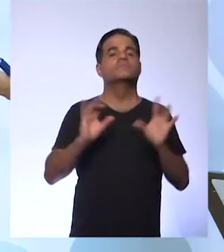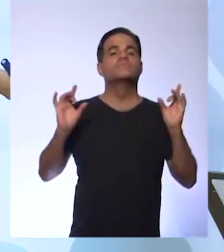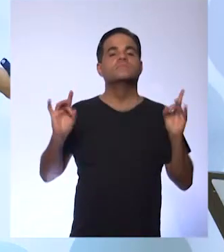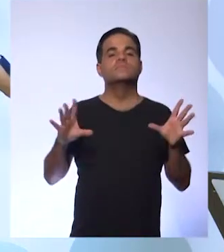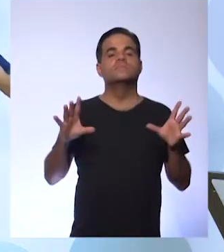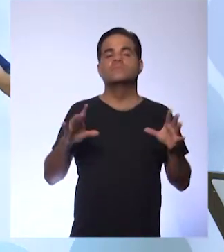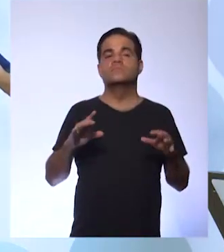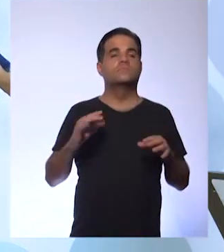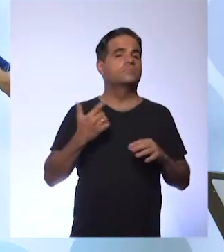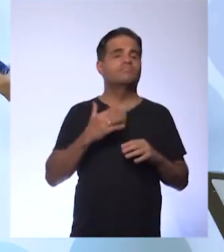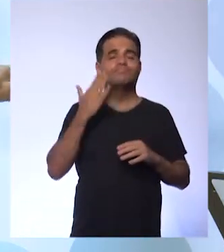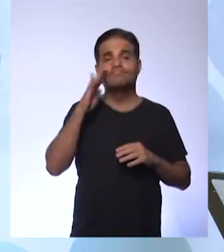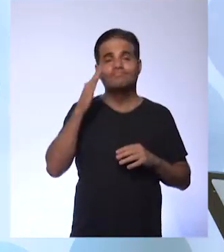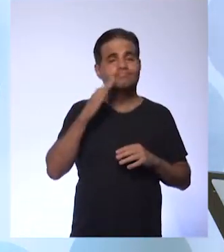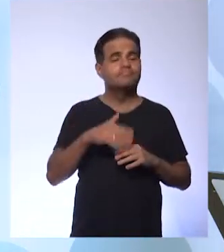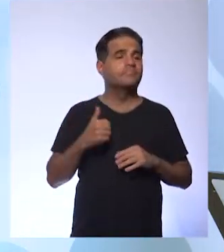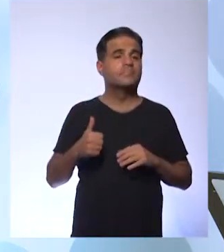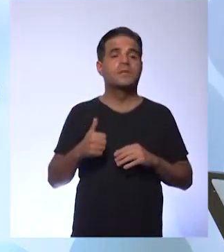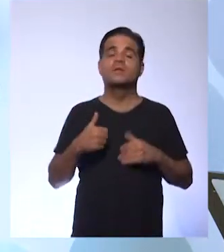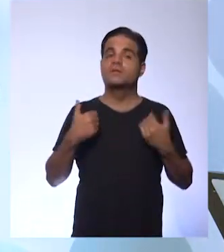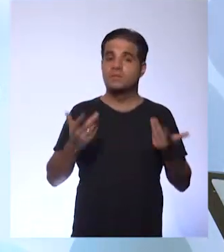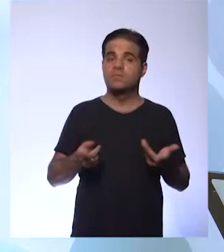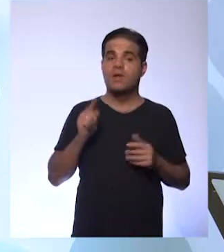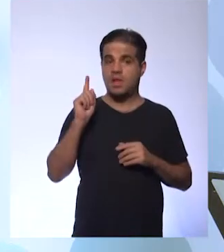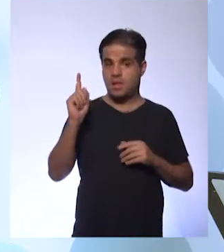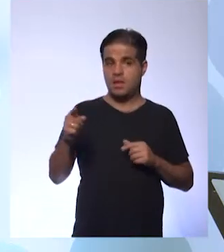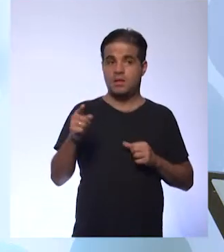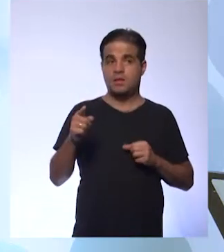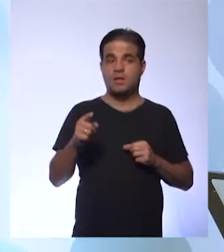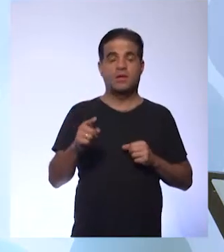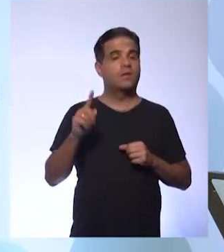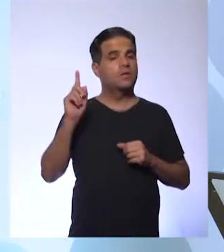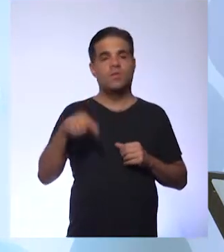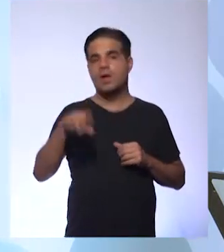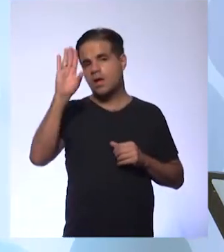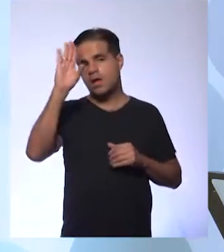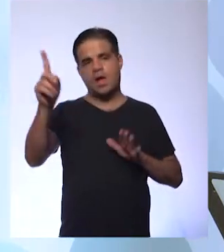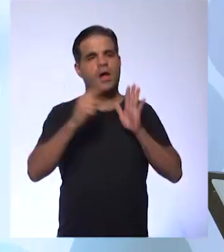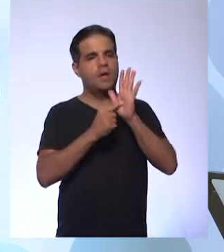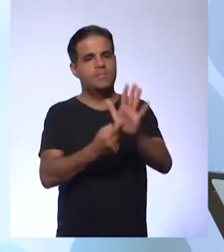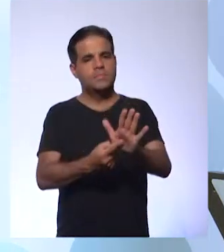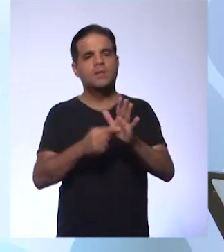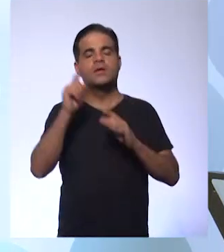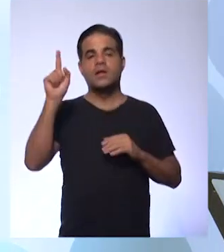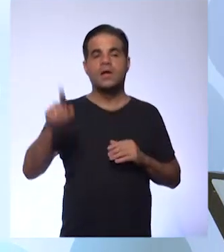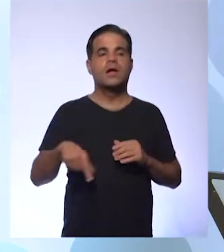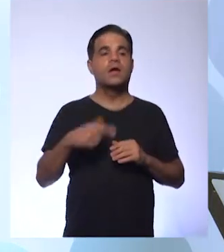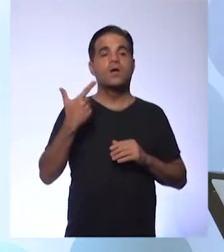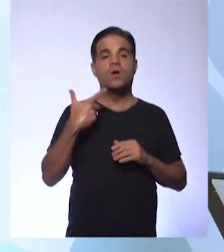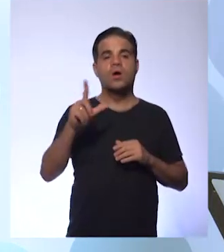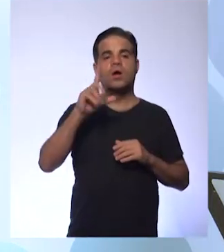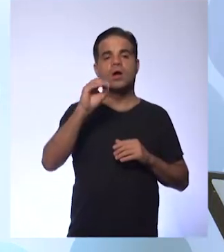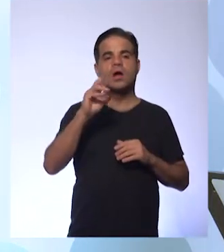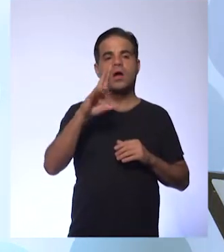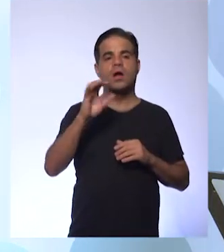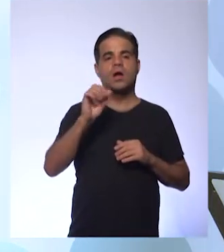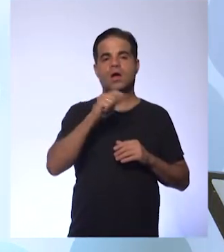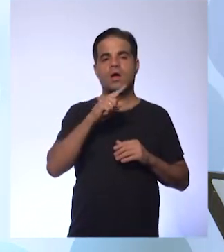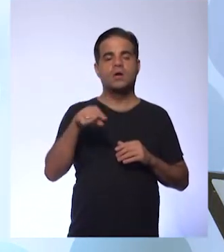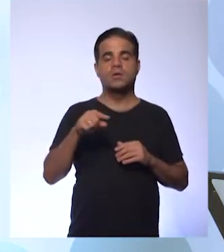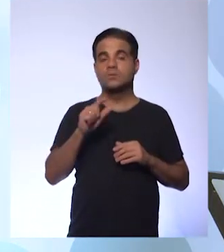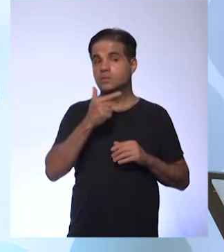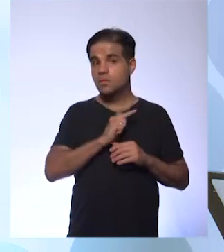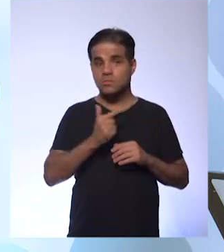sozinha eu não entendo, né, Deia? Não. Então, ela não é a principal. Ela é uma oração. Quando ela